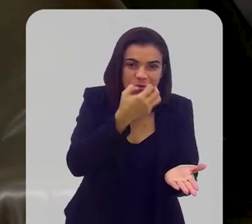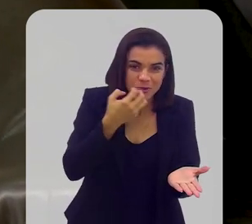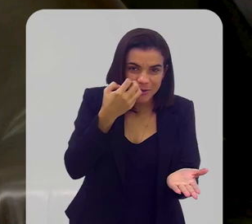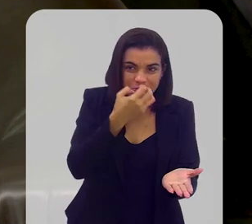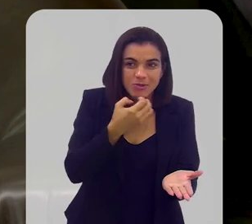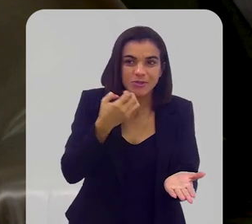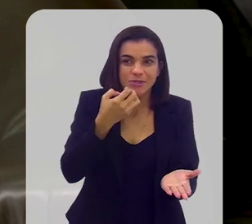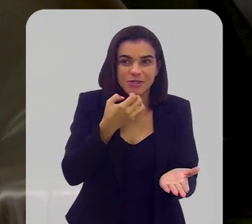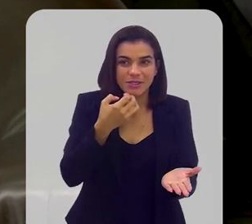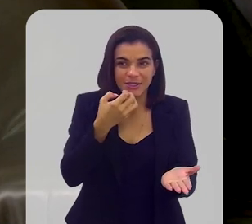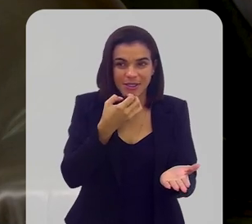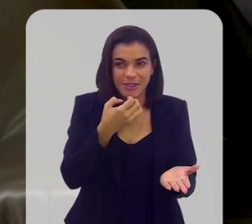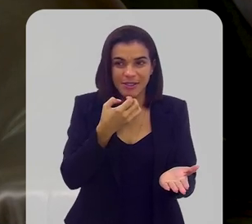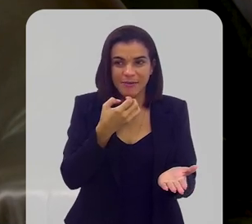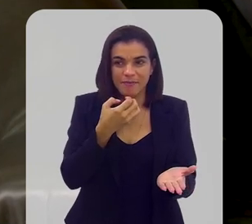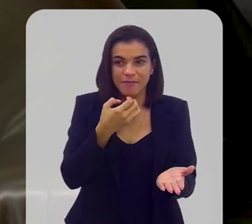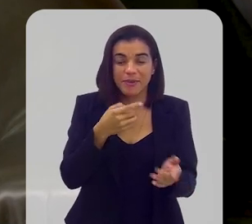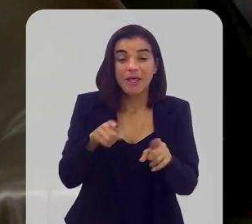compondo, né?